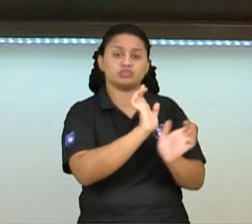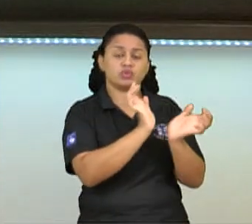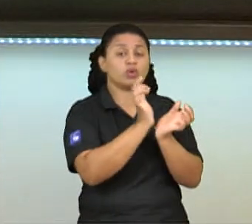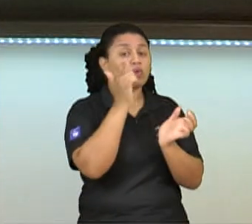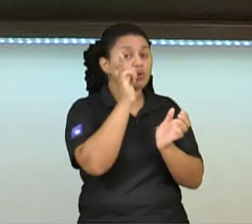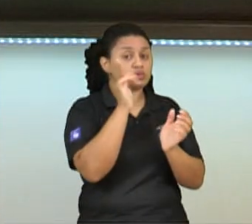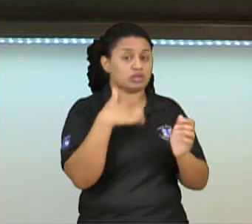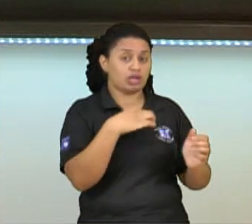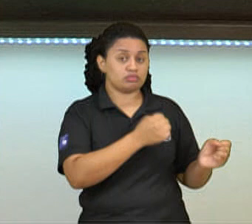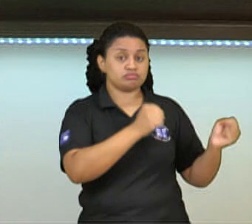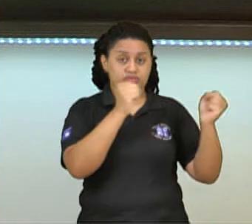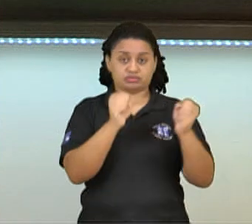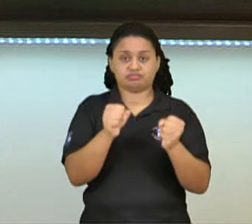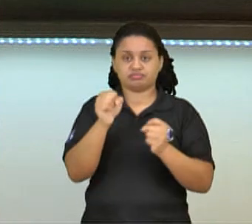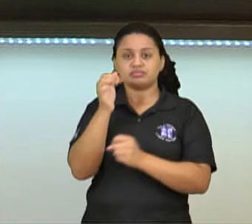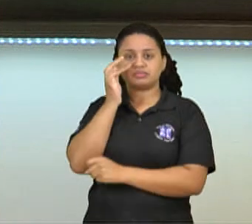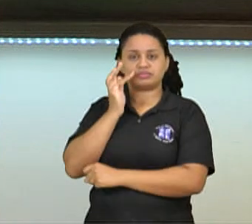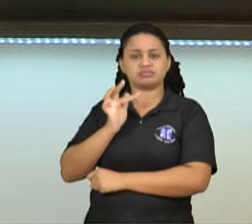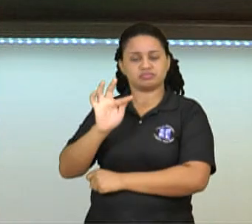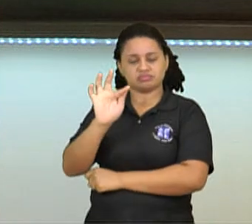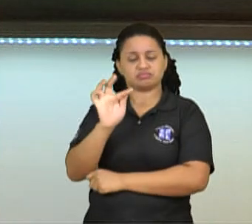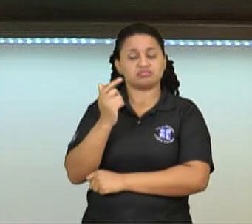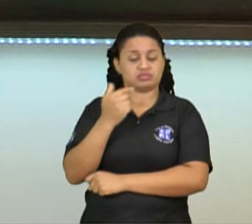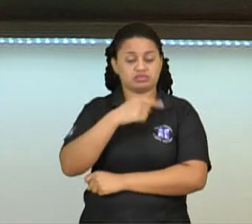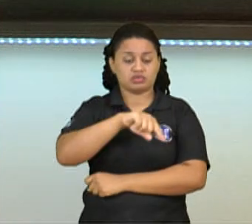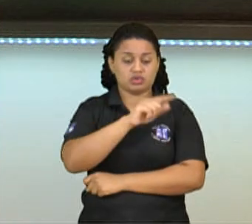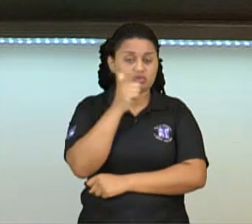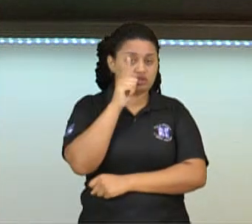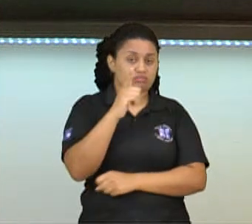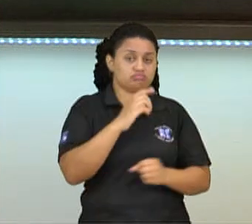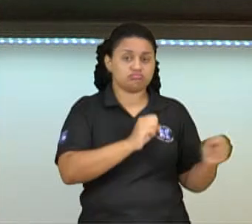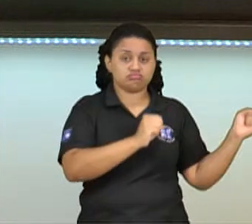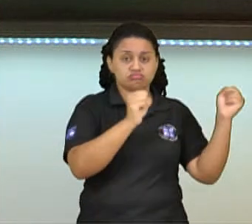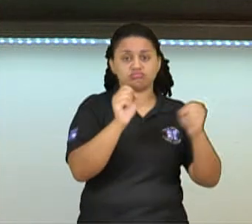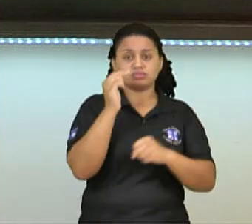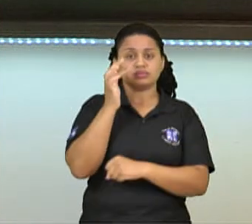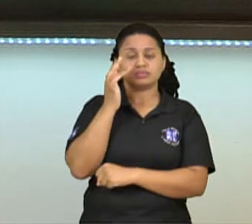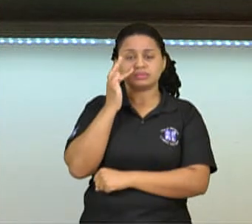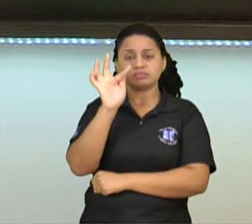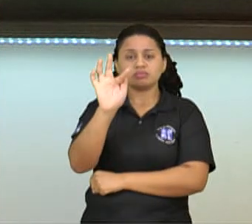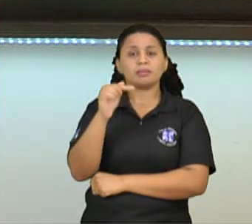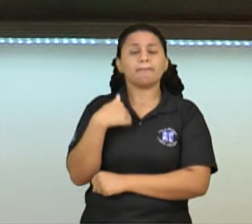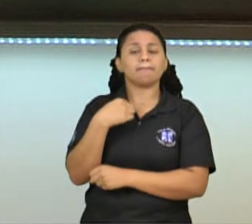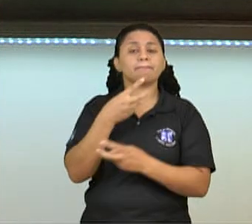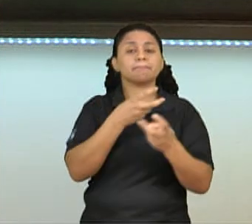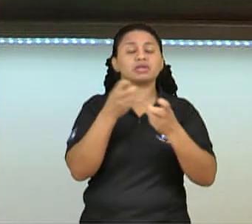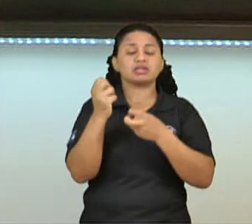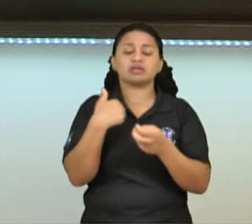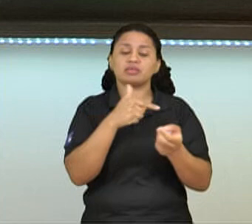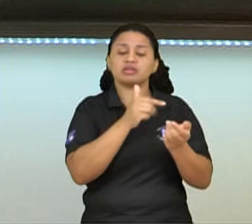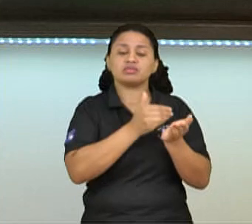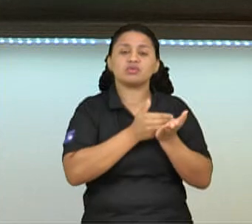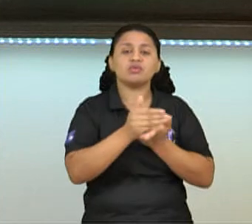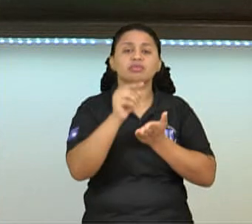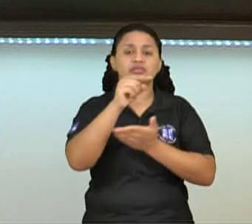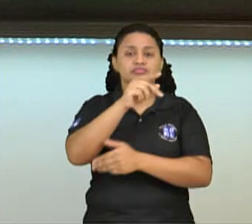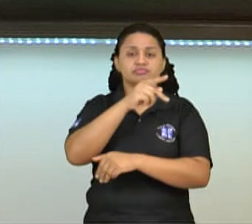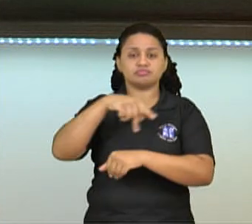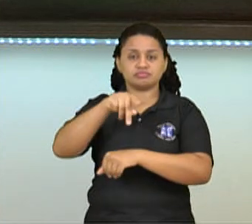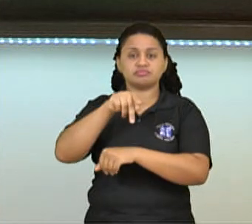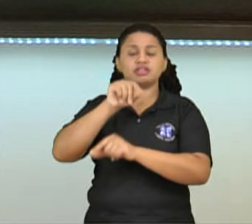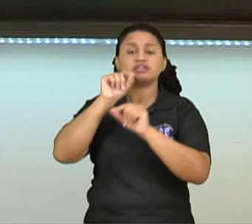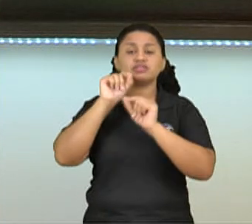o controle da França. Conseguindo assumir o controle da França, nós vamos ver que eles vão instaurar dentro da França